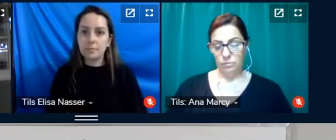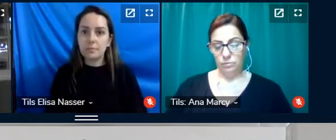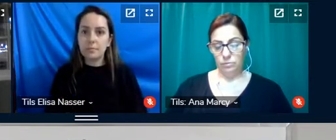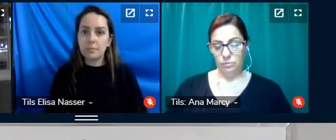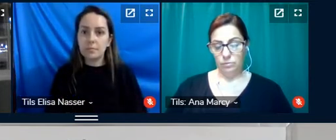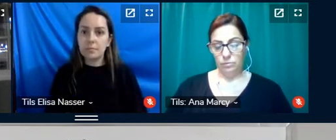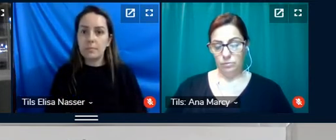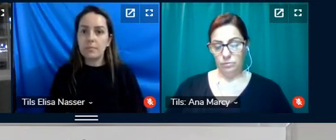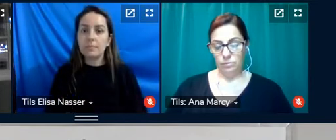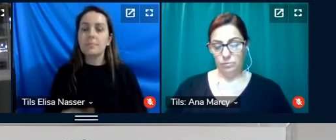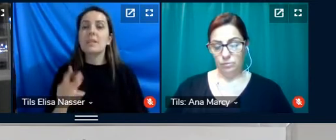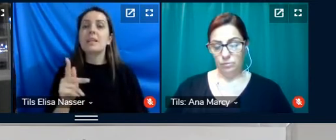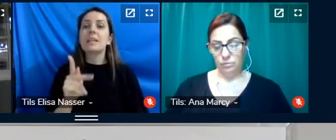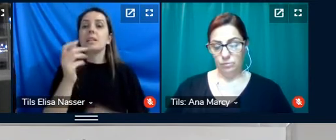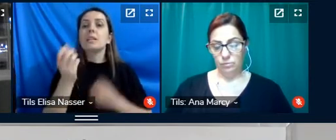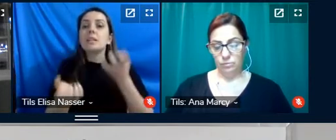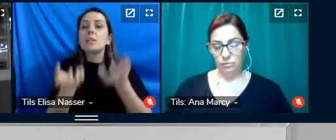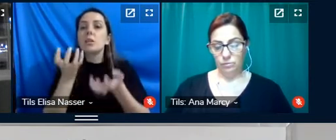Quilogramas força.